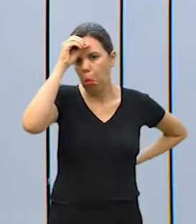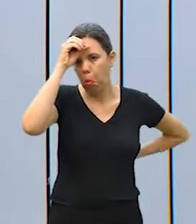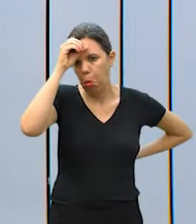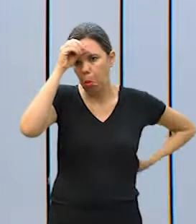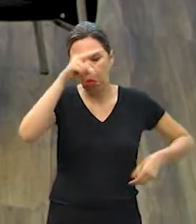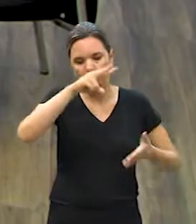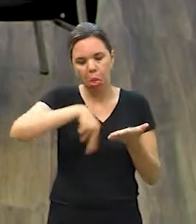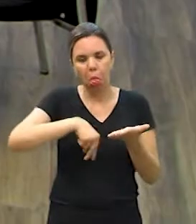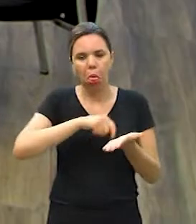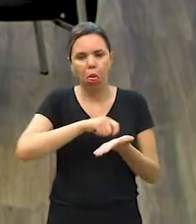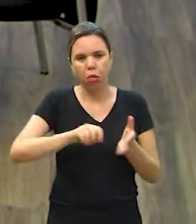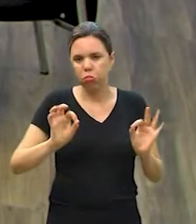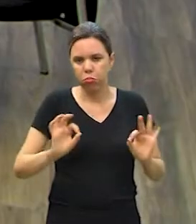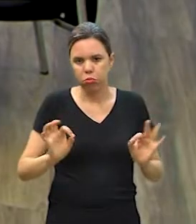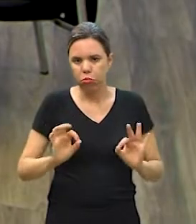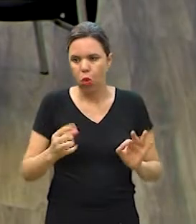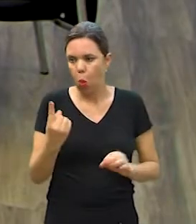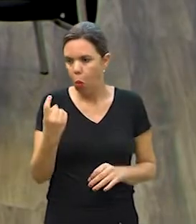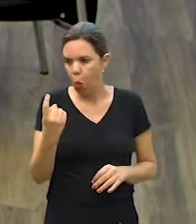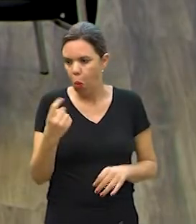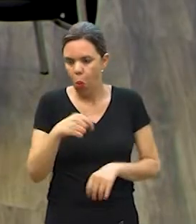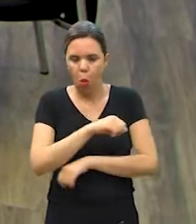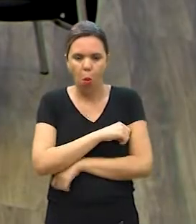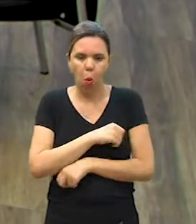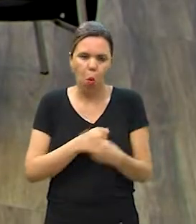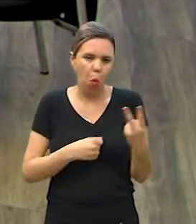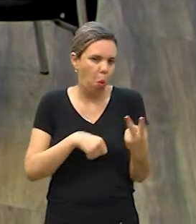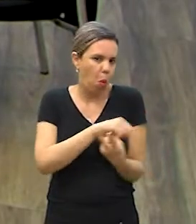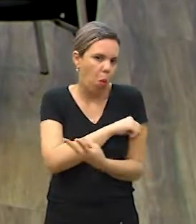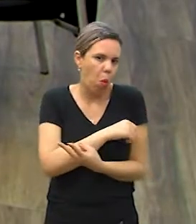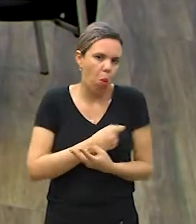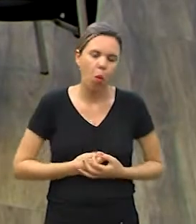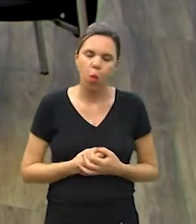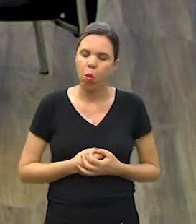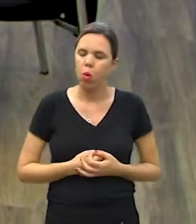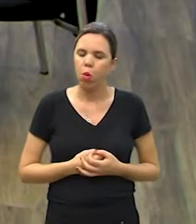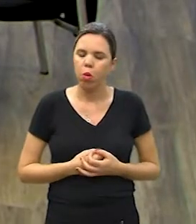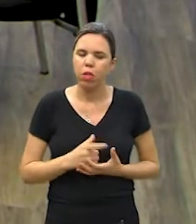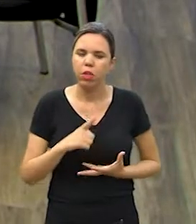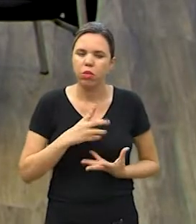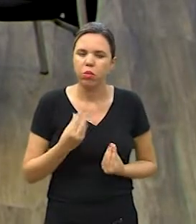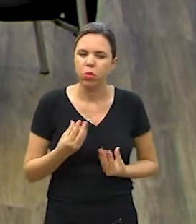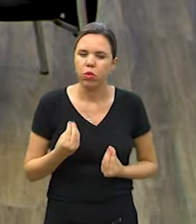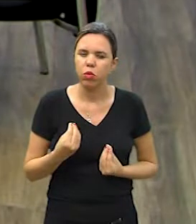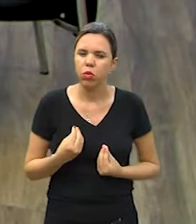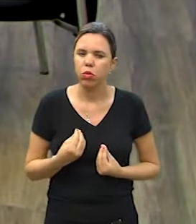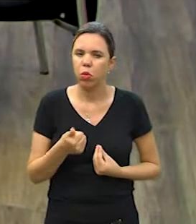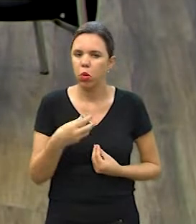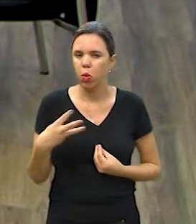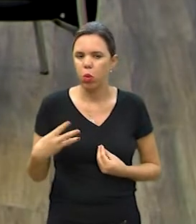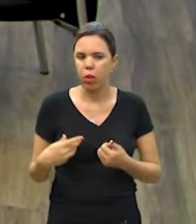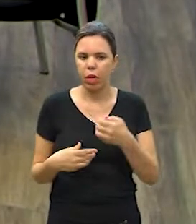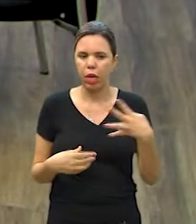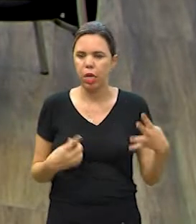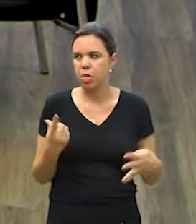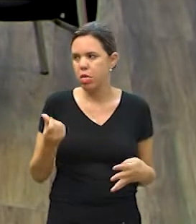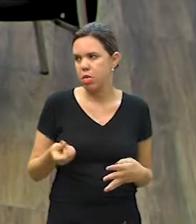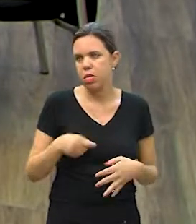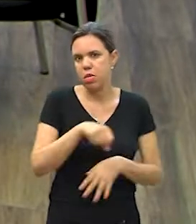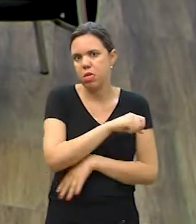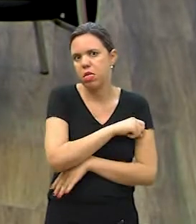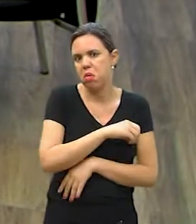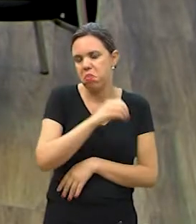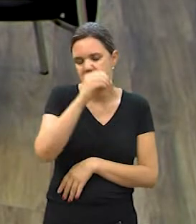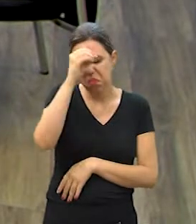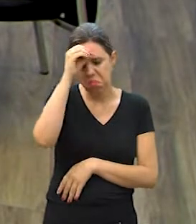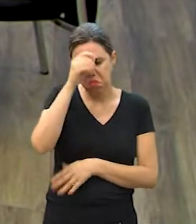ler e escrever? E não era um aluno, não eram 2 alunos. Nós tínhamos uma média de 12, 14, 16